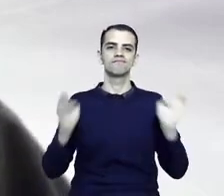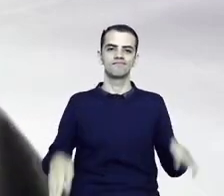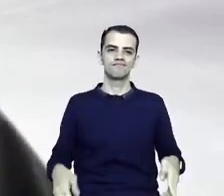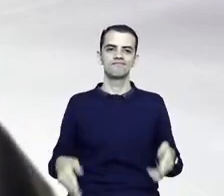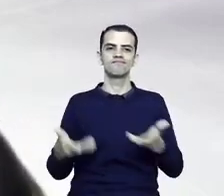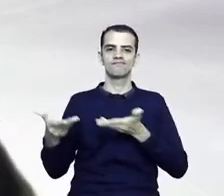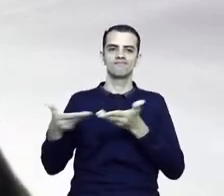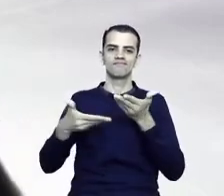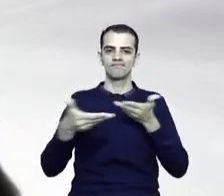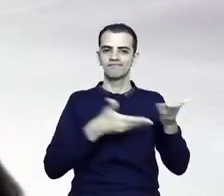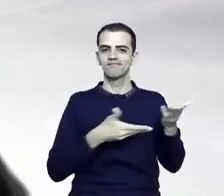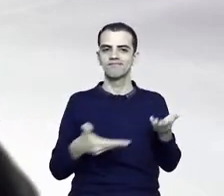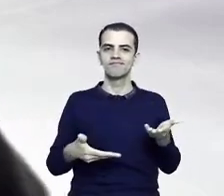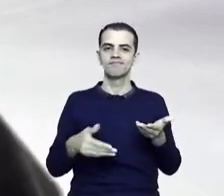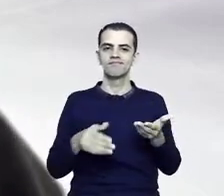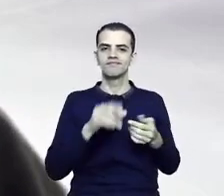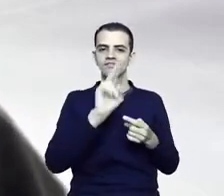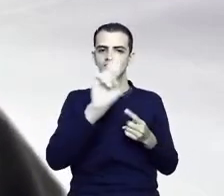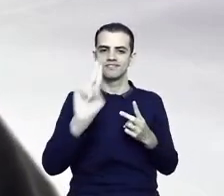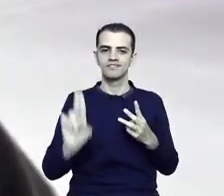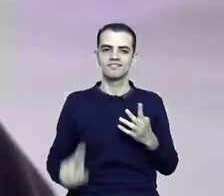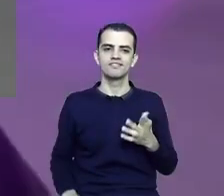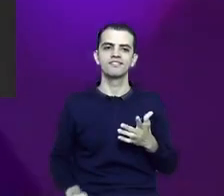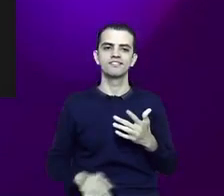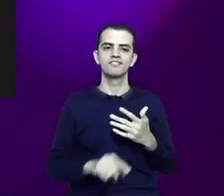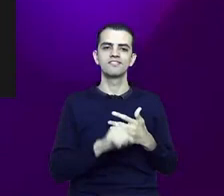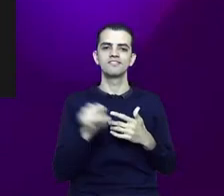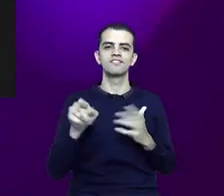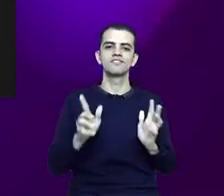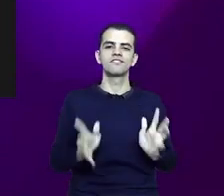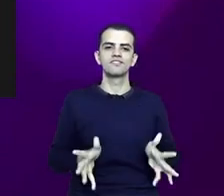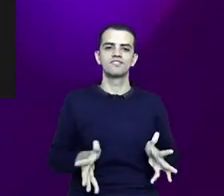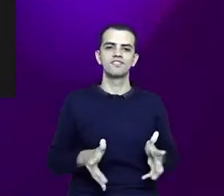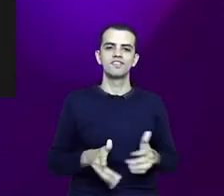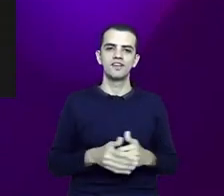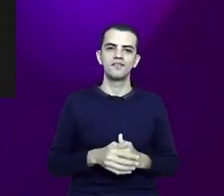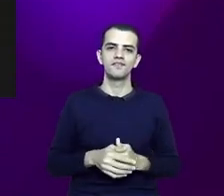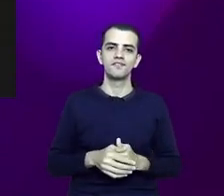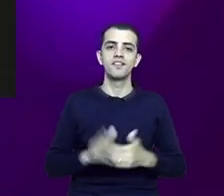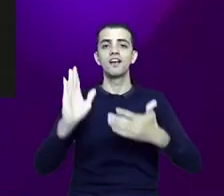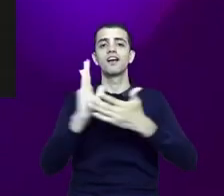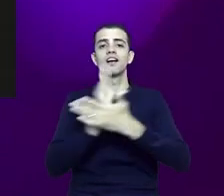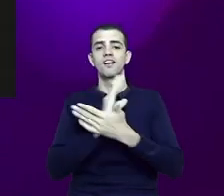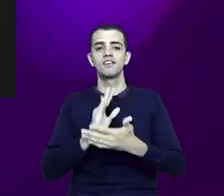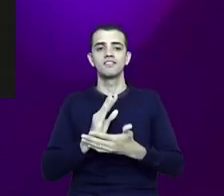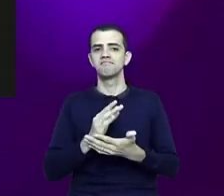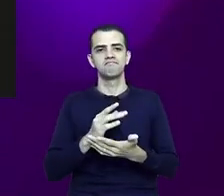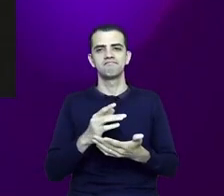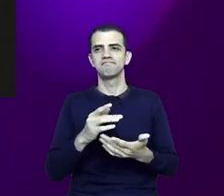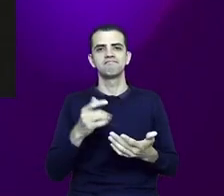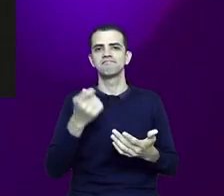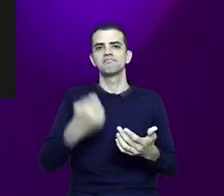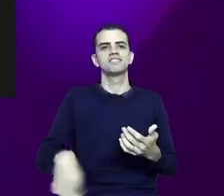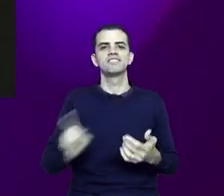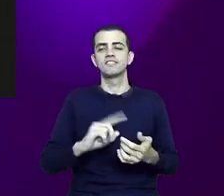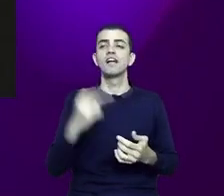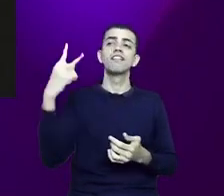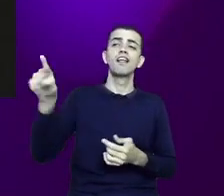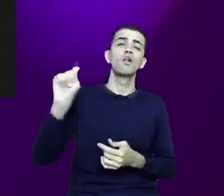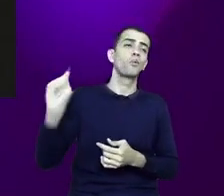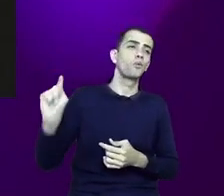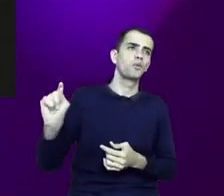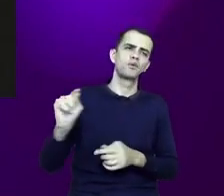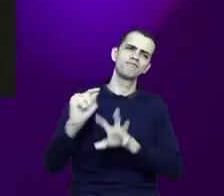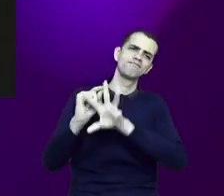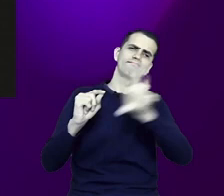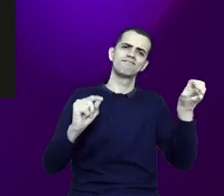chamada aqui. Acho que a maioria de vocês aí não... Nenhum desses colegas aqui precisa de apresentação